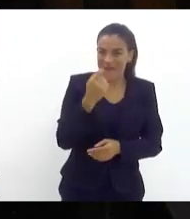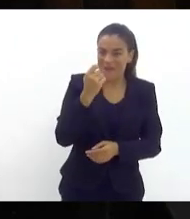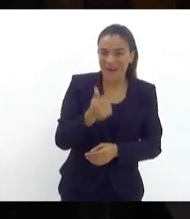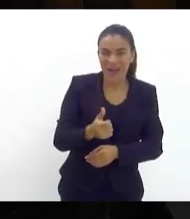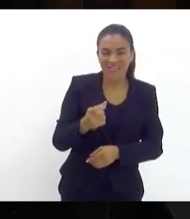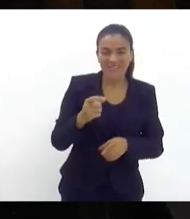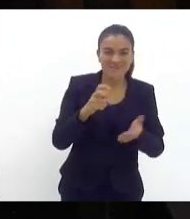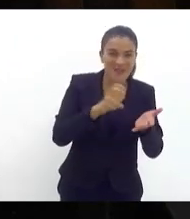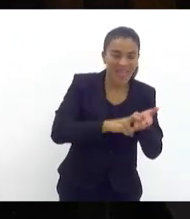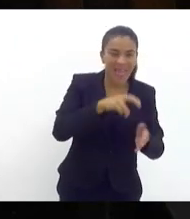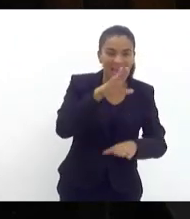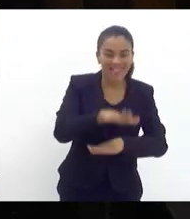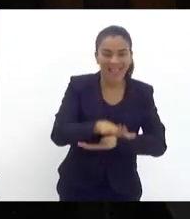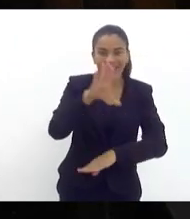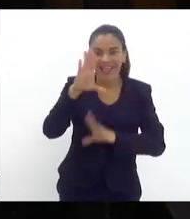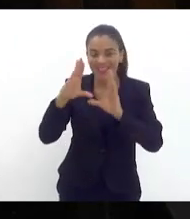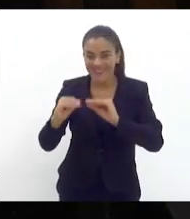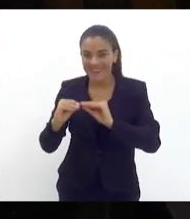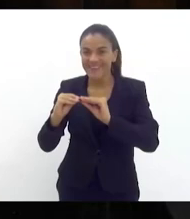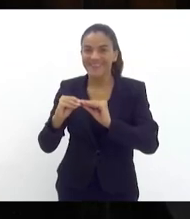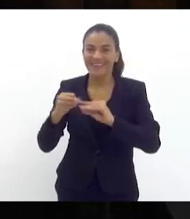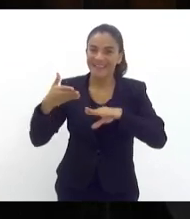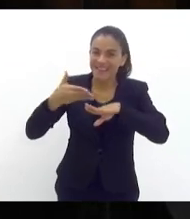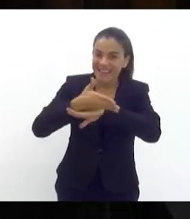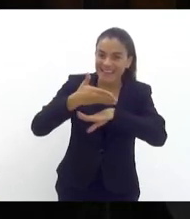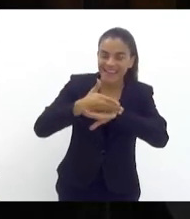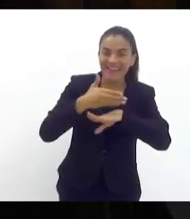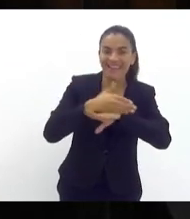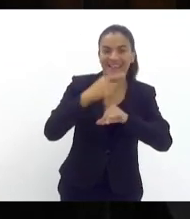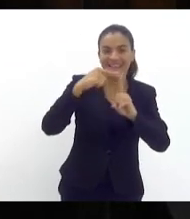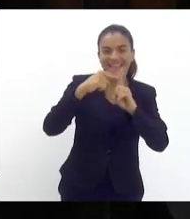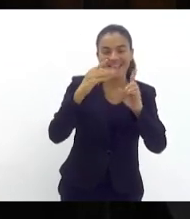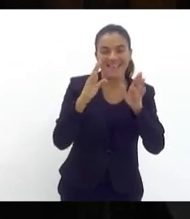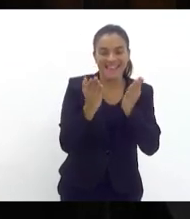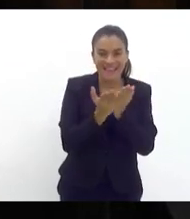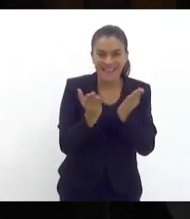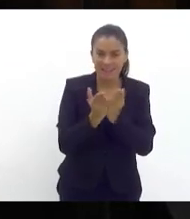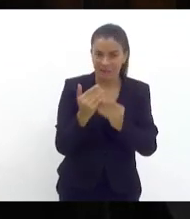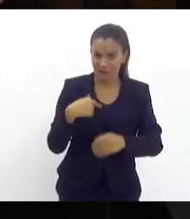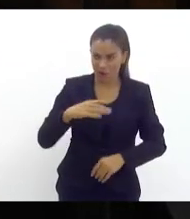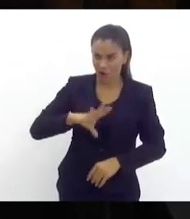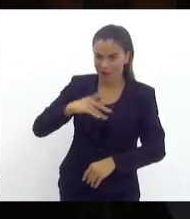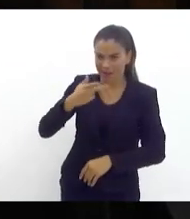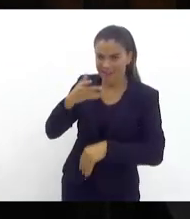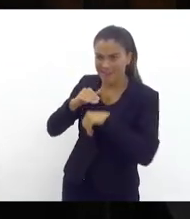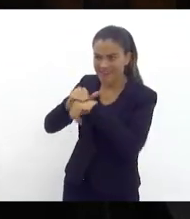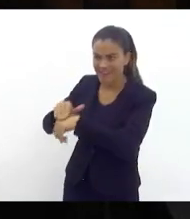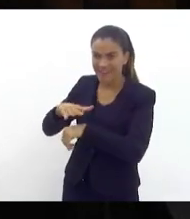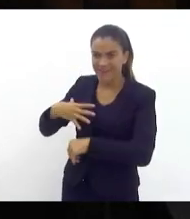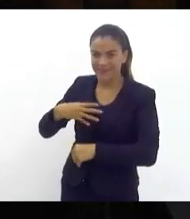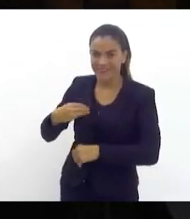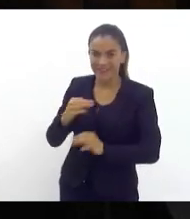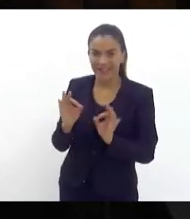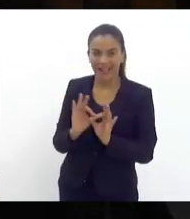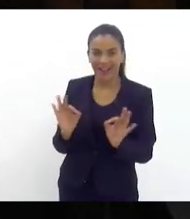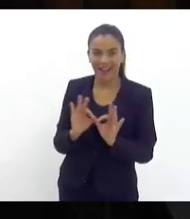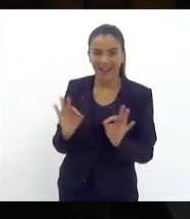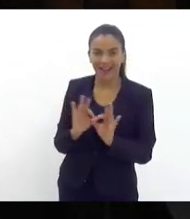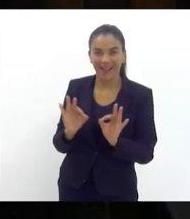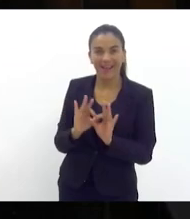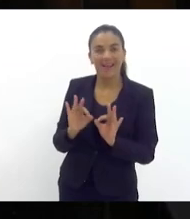mas sempre frequentando as nossas igrejas a gente não tem coragem de falar porque o que que acontece aí um monte de